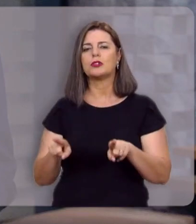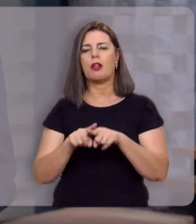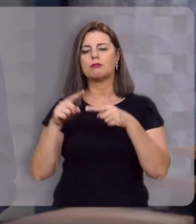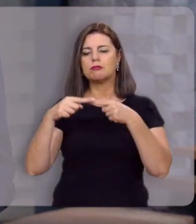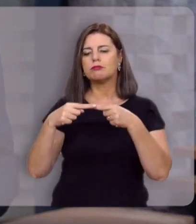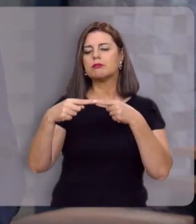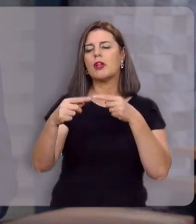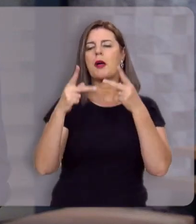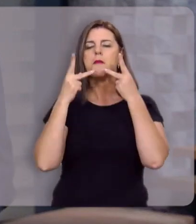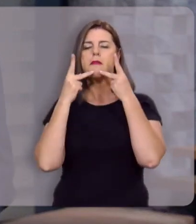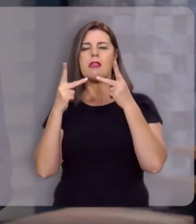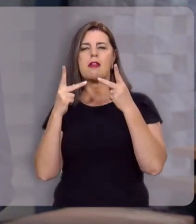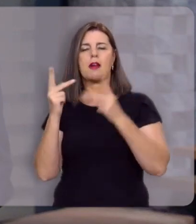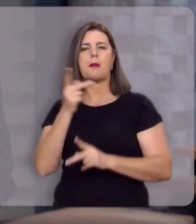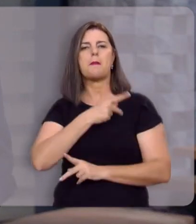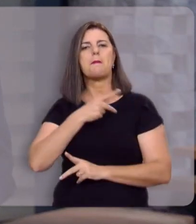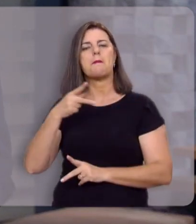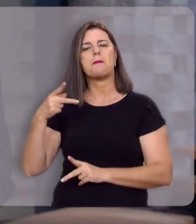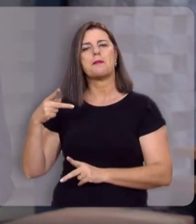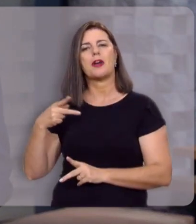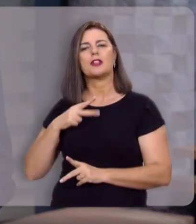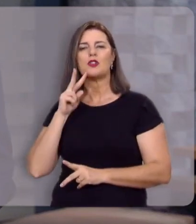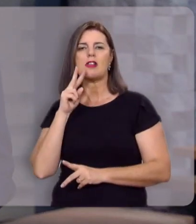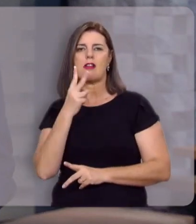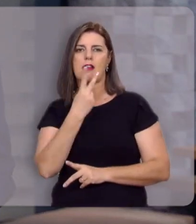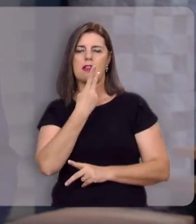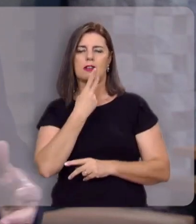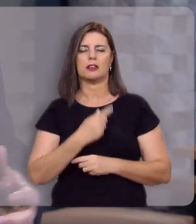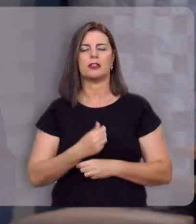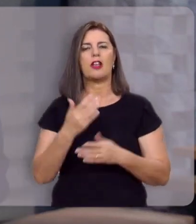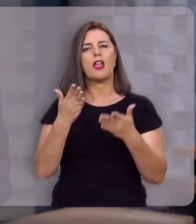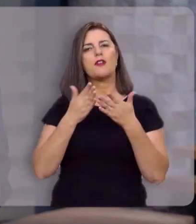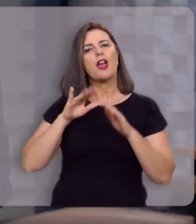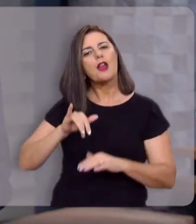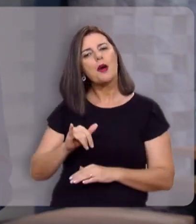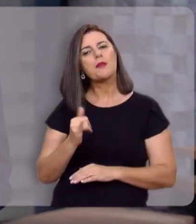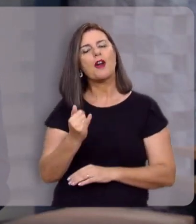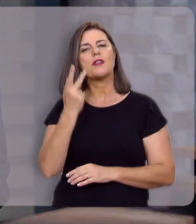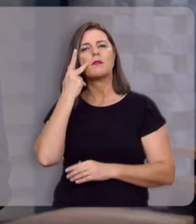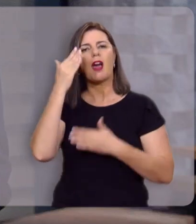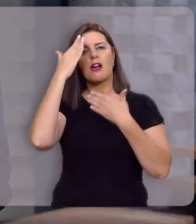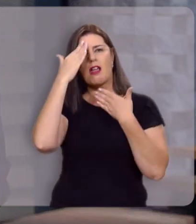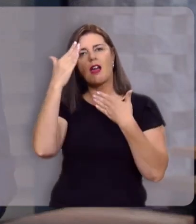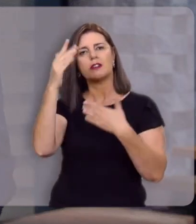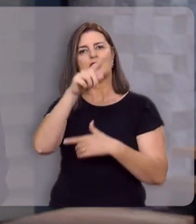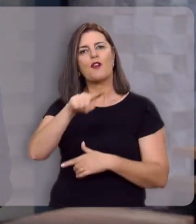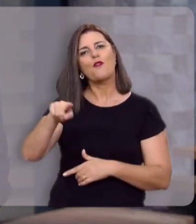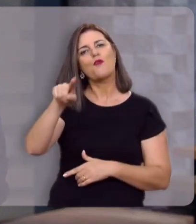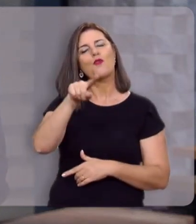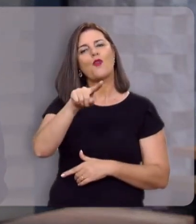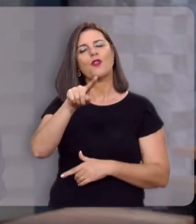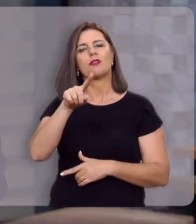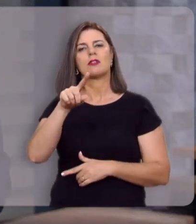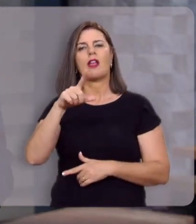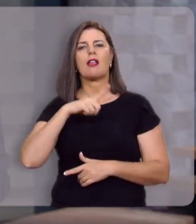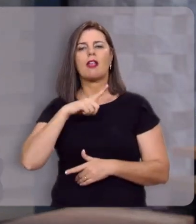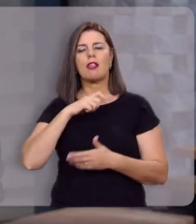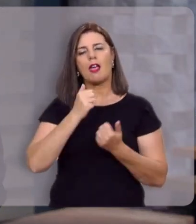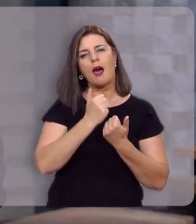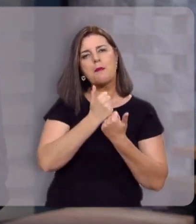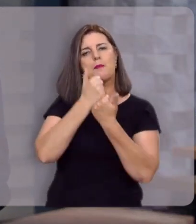na sequência, a mensagem do reverendo Hernandes. Eu quero aproveitar para agradecer a todos vocês que